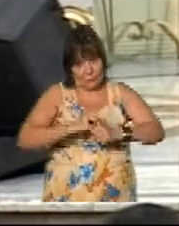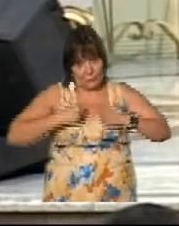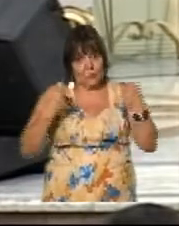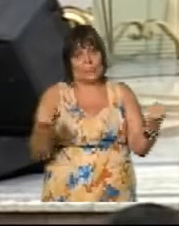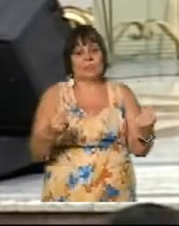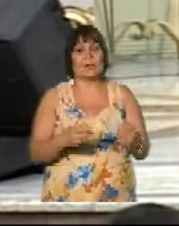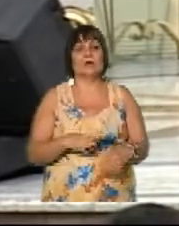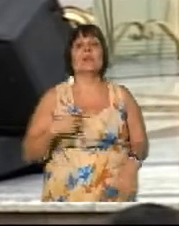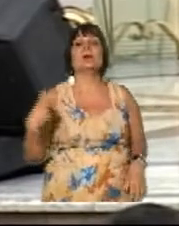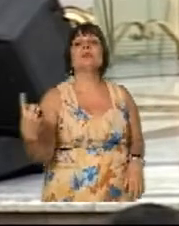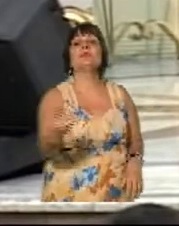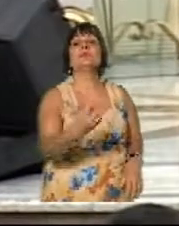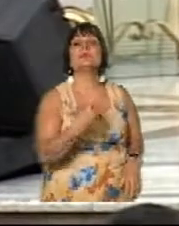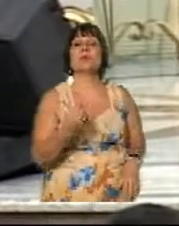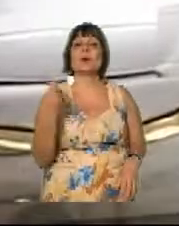reconciliação. Nós somos